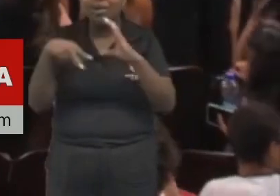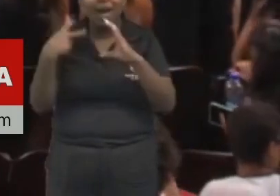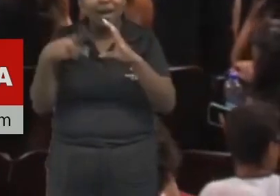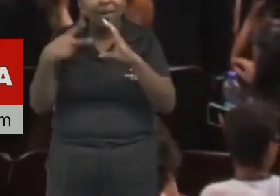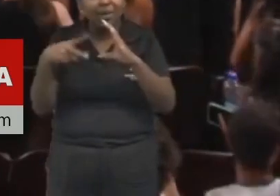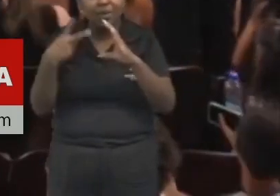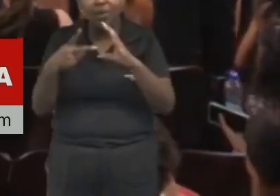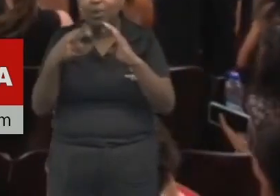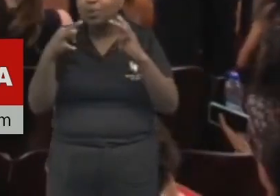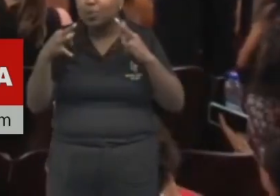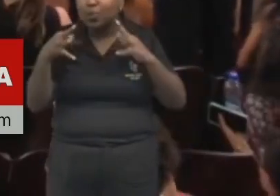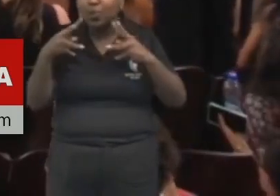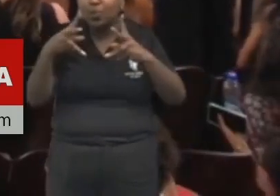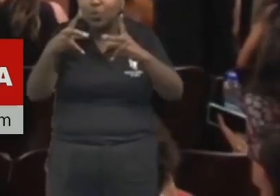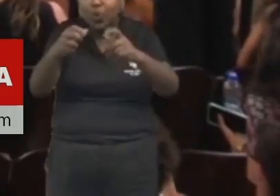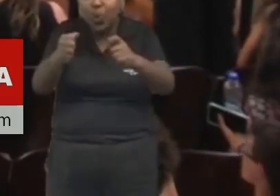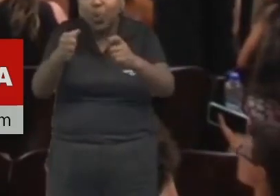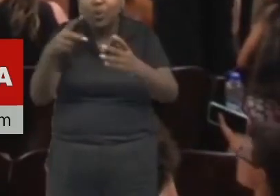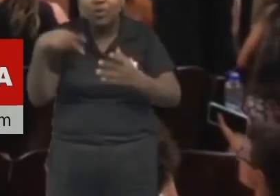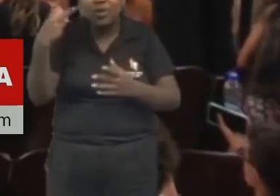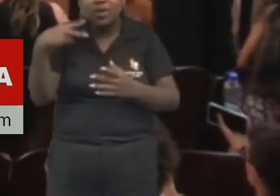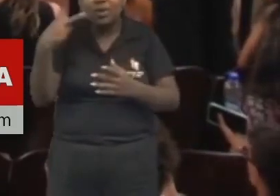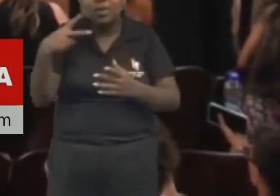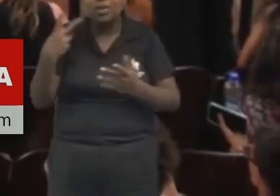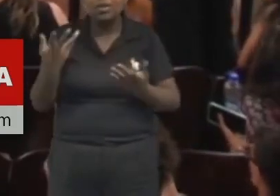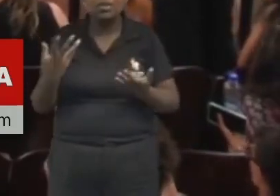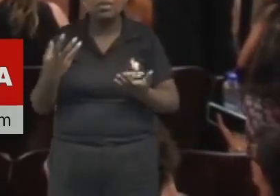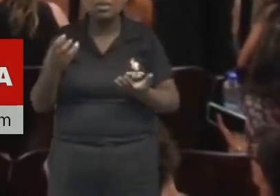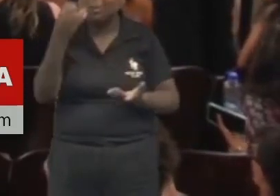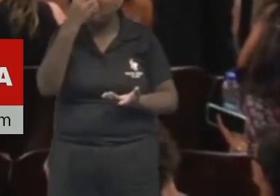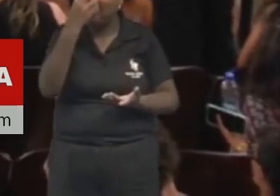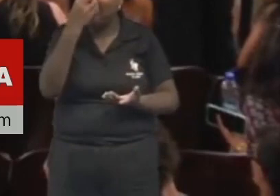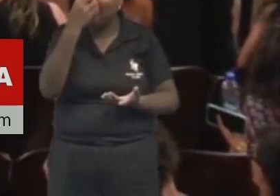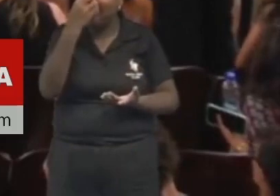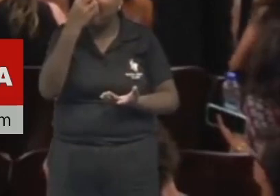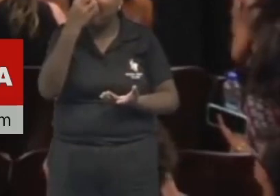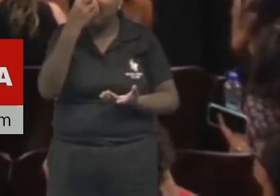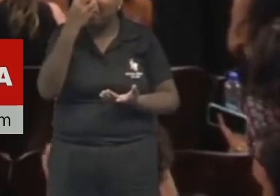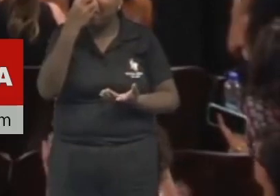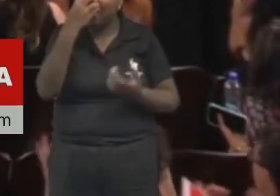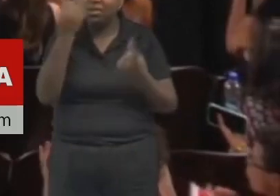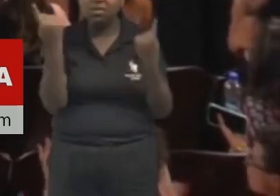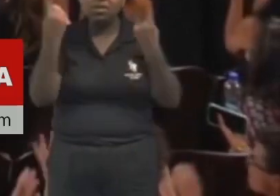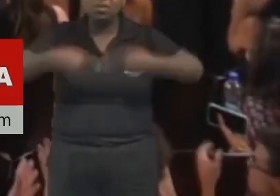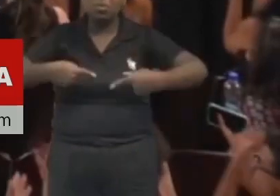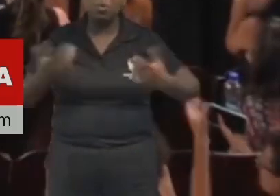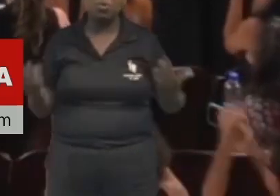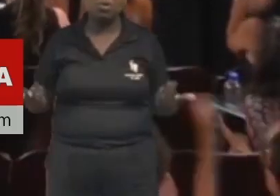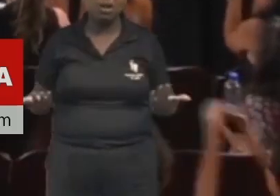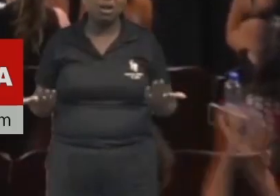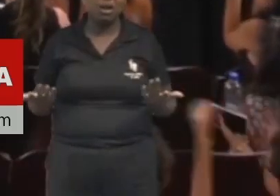em nome dos vereadores dessa casa. Está ficando ridículo esse tipo de disputa aqui dentro.